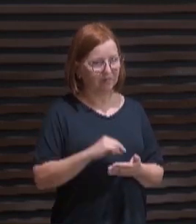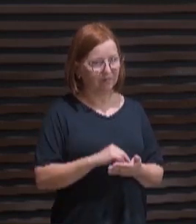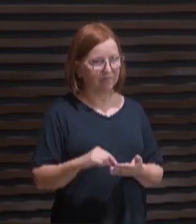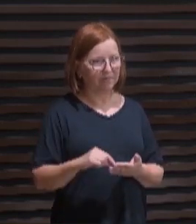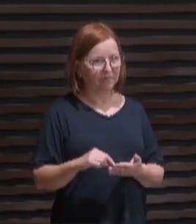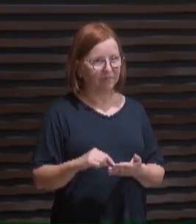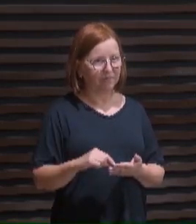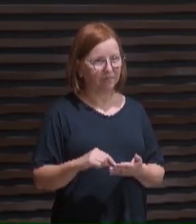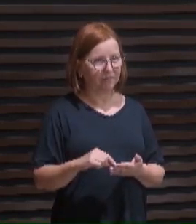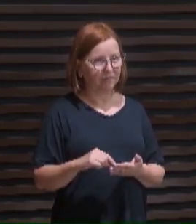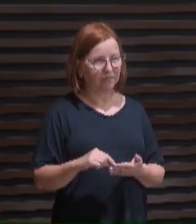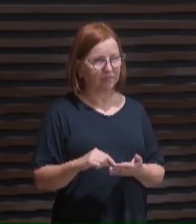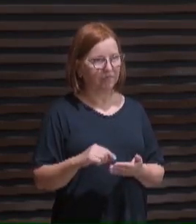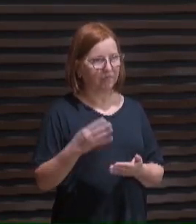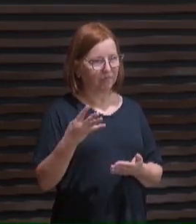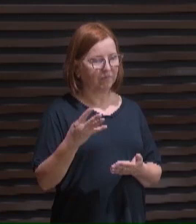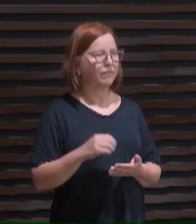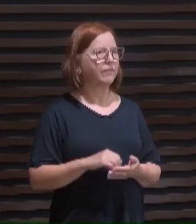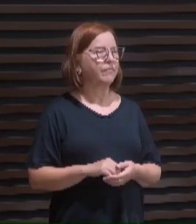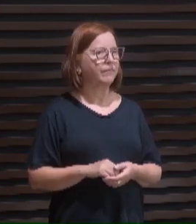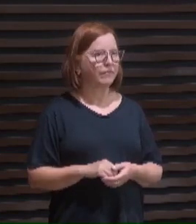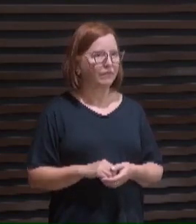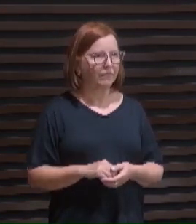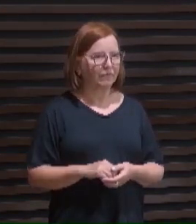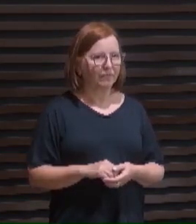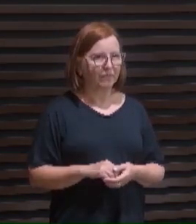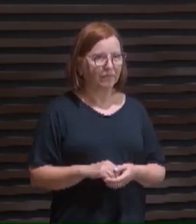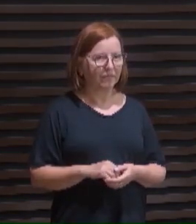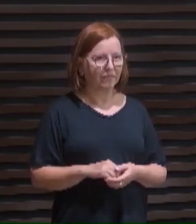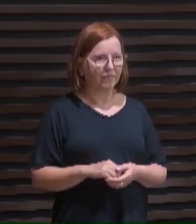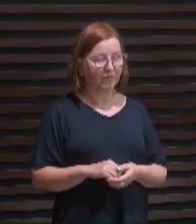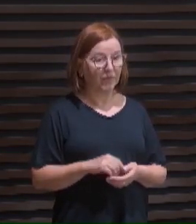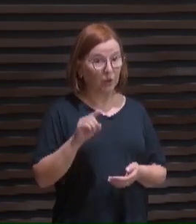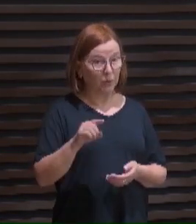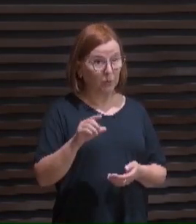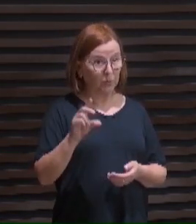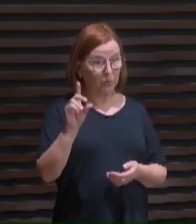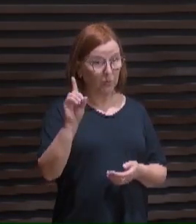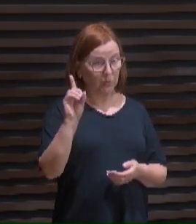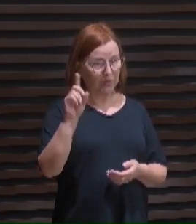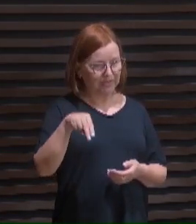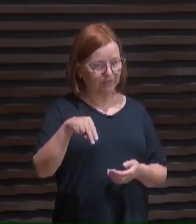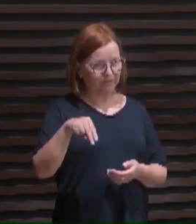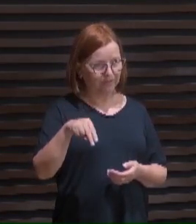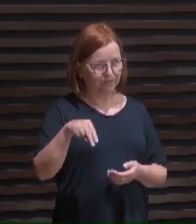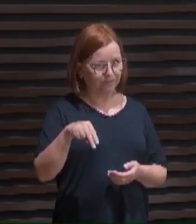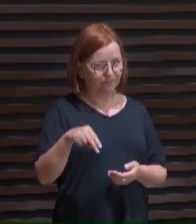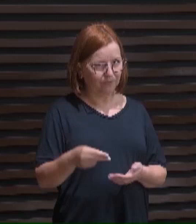versículo 4, Daniel 12, 4. Ele fala aí: tu, porém, Daniel, encerra